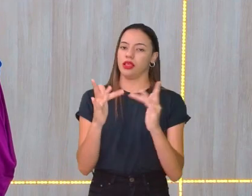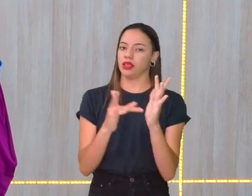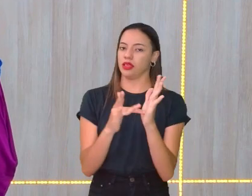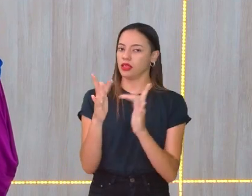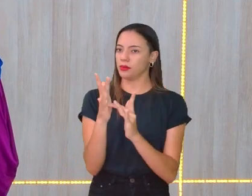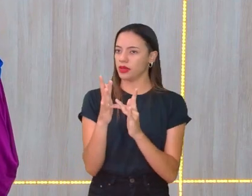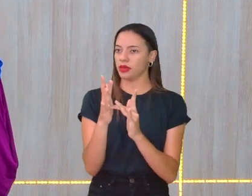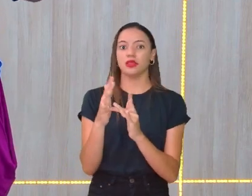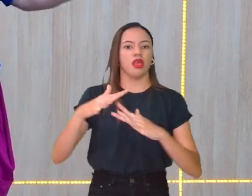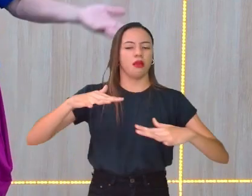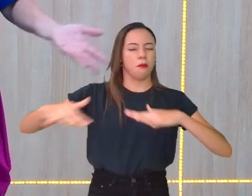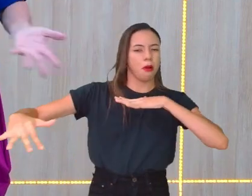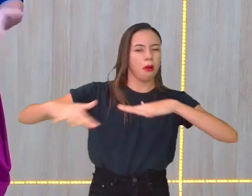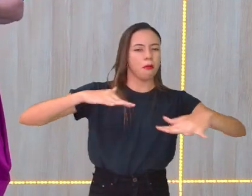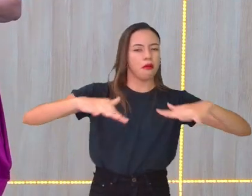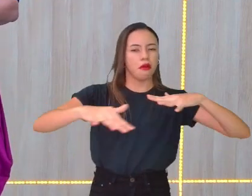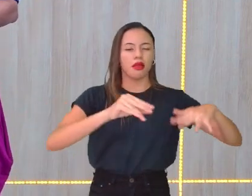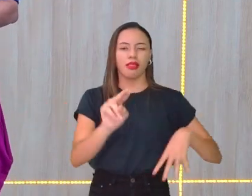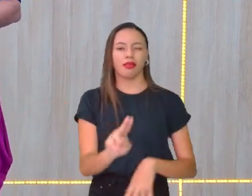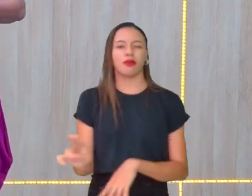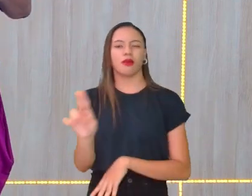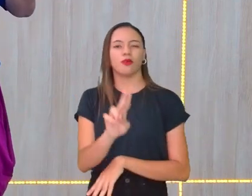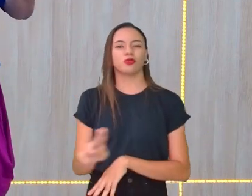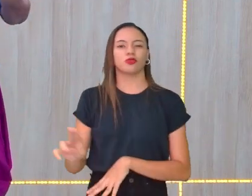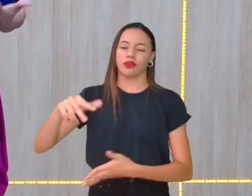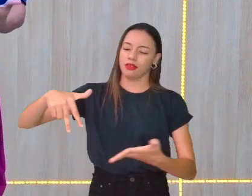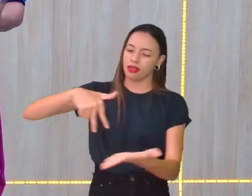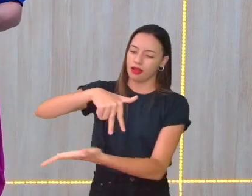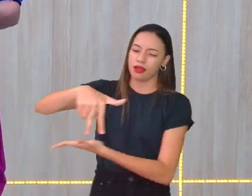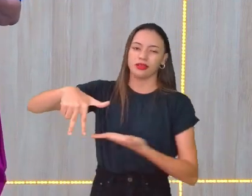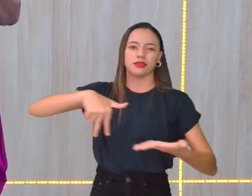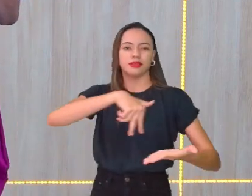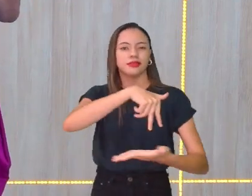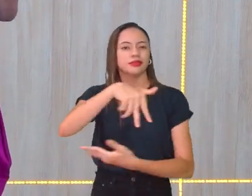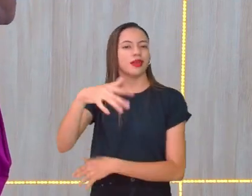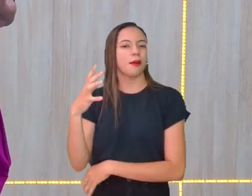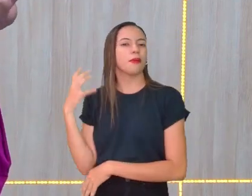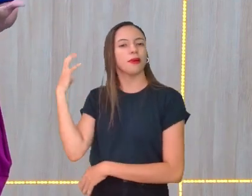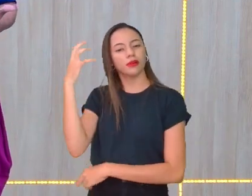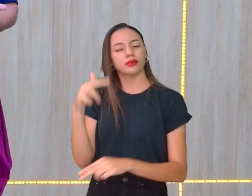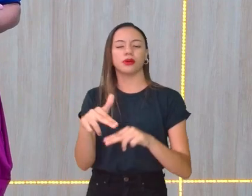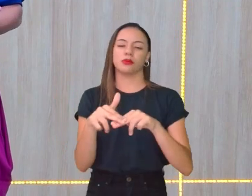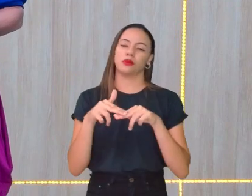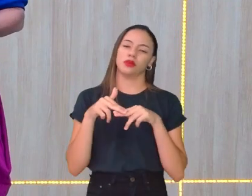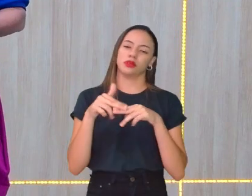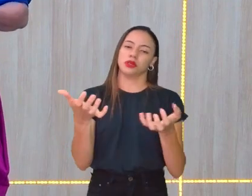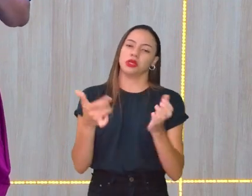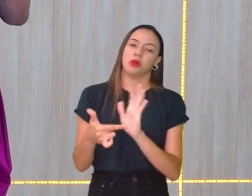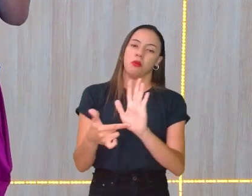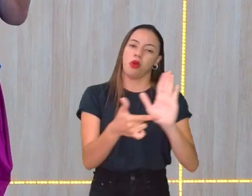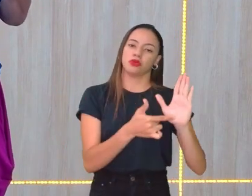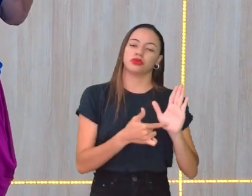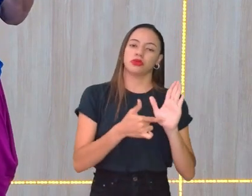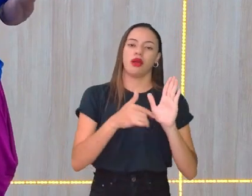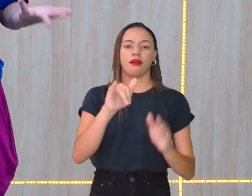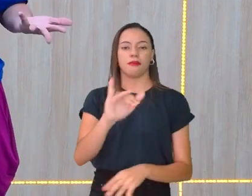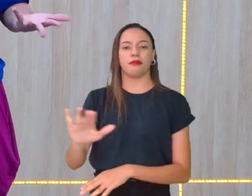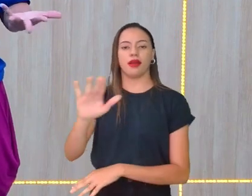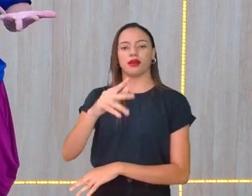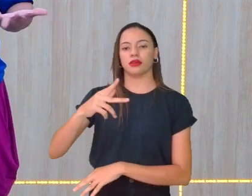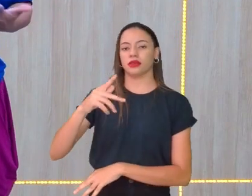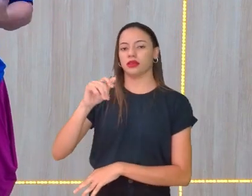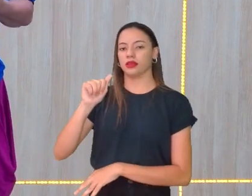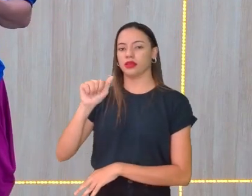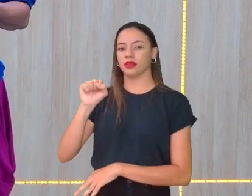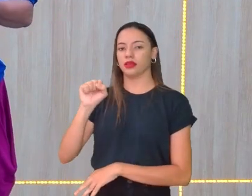Jesus em movimento, utilizando da dança e da música. Então, por isso eu trouxe também a imagem do pastoril como uma forma de